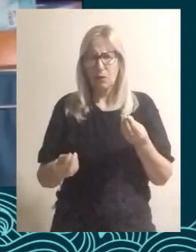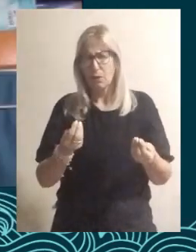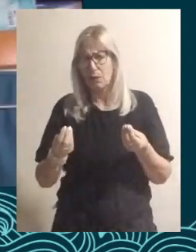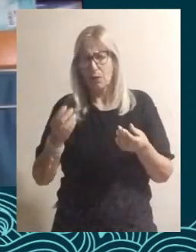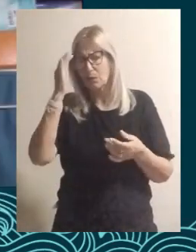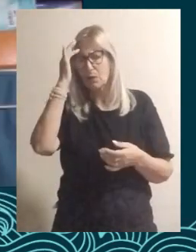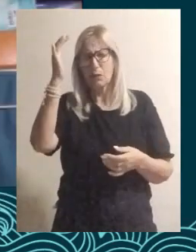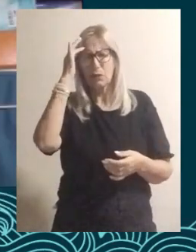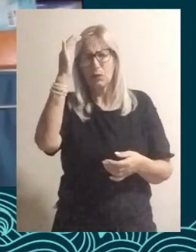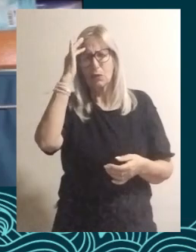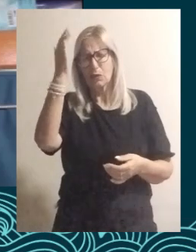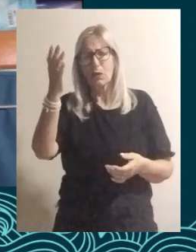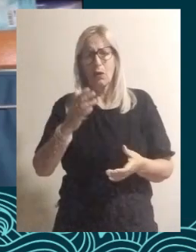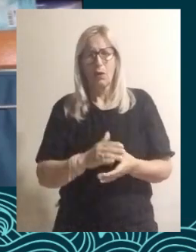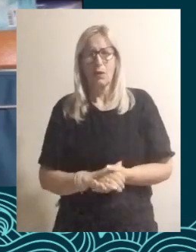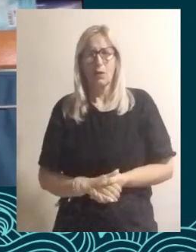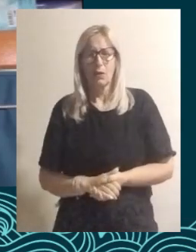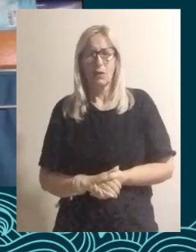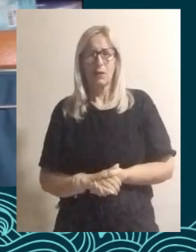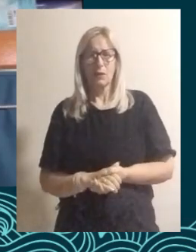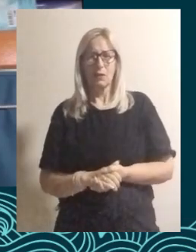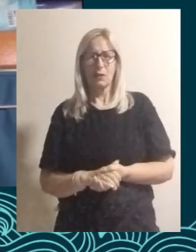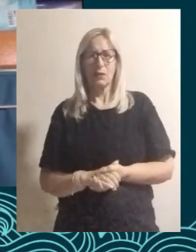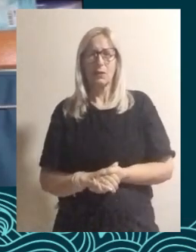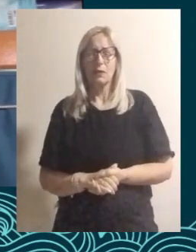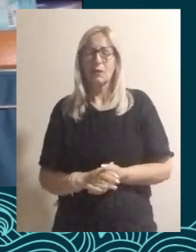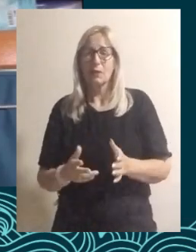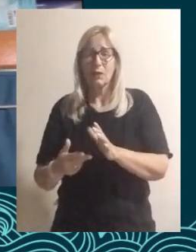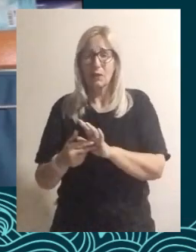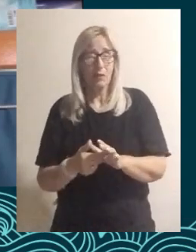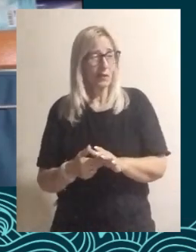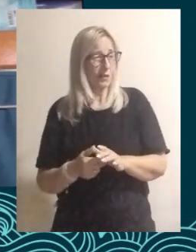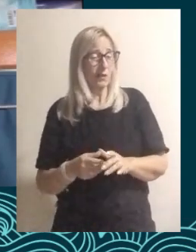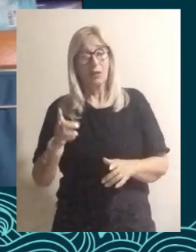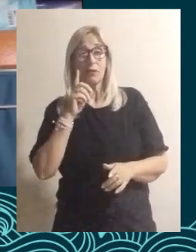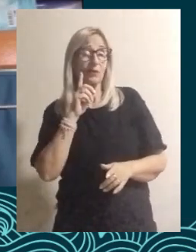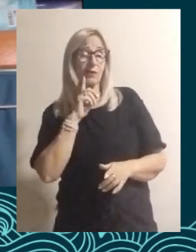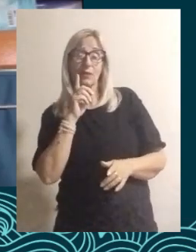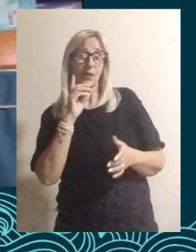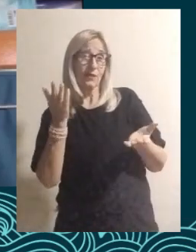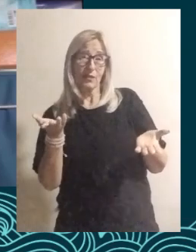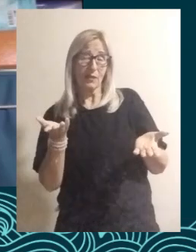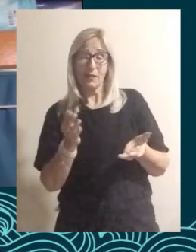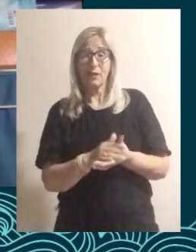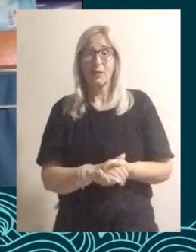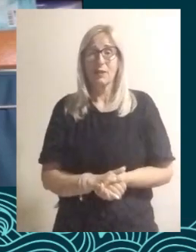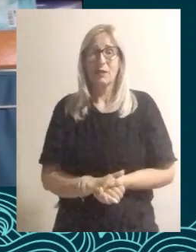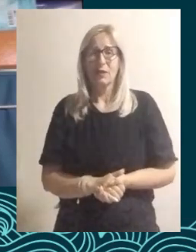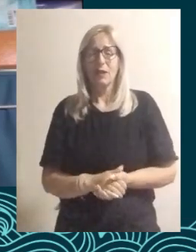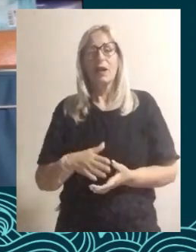e como sonhos, né? Eu acho que a Uhum. gente dá pouco espaço para os sonhos no Sim. nosso dia a